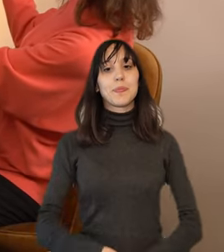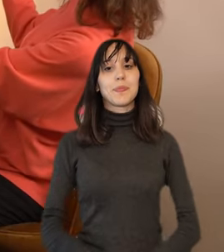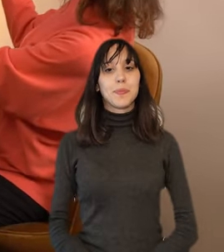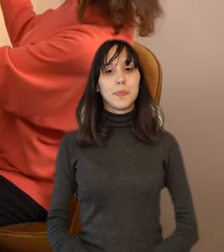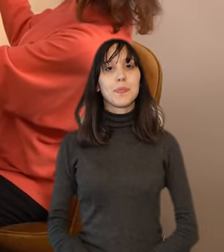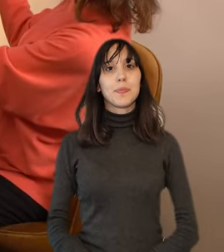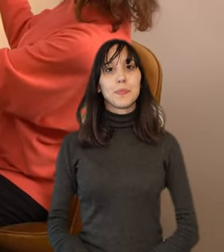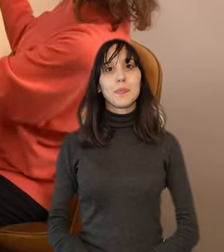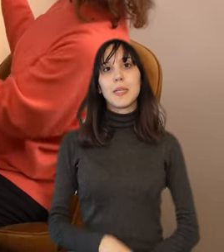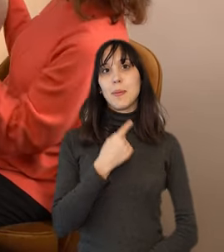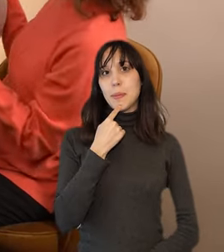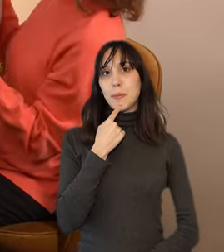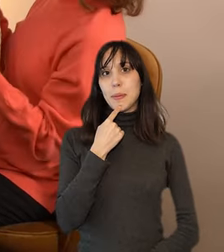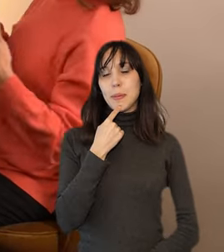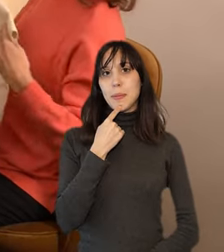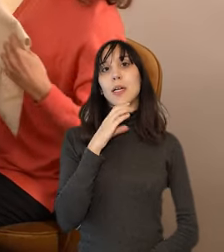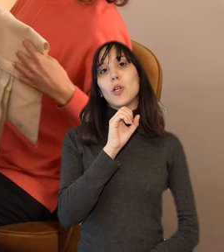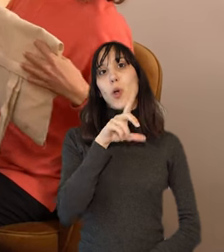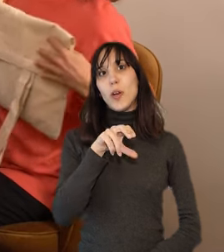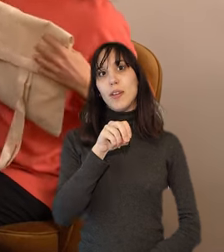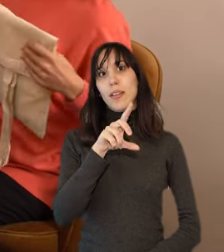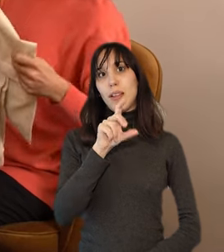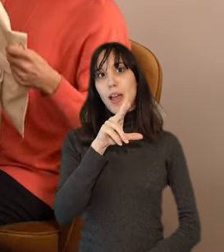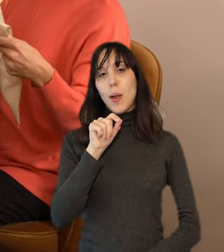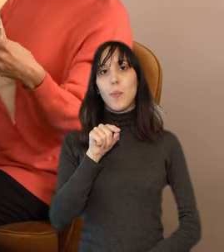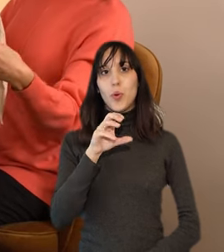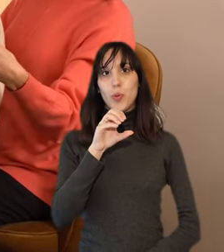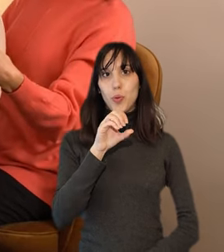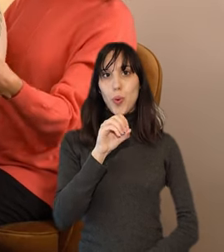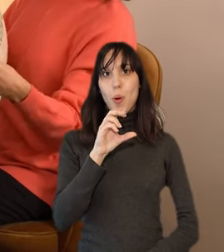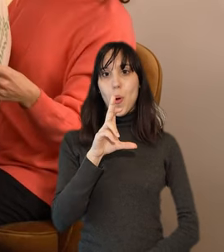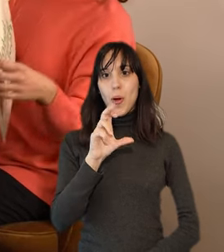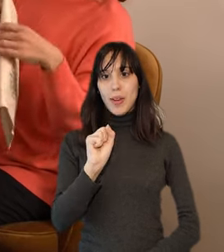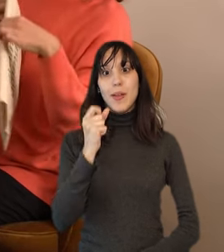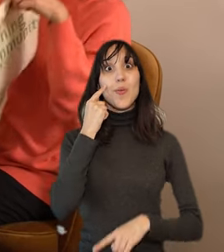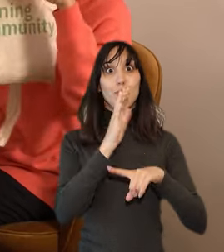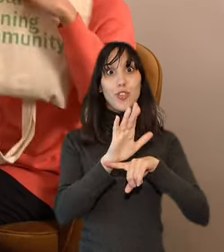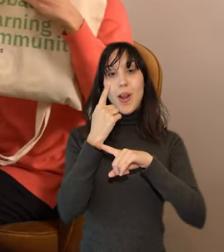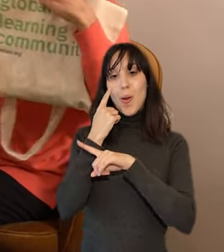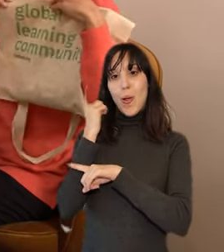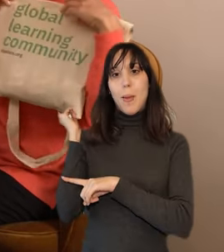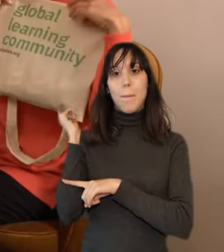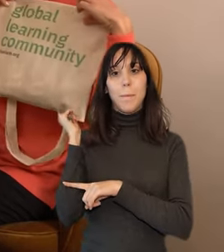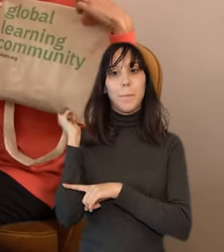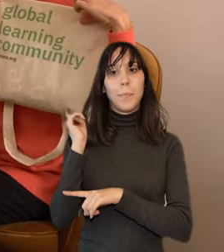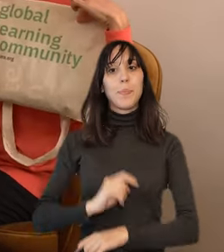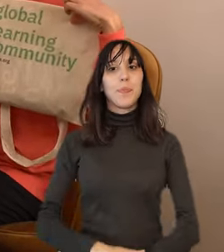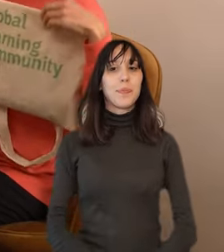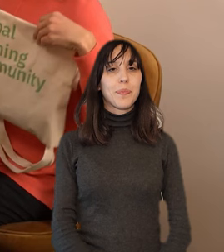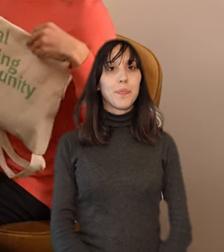obrigado bho sara.org vou mostrar aqui ao pessoal aqui os nossos intemporais